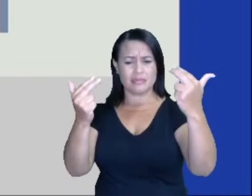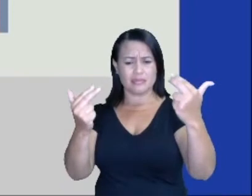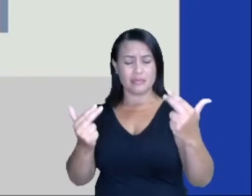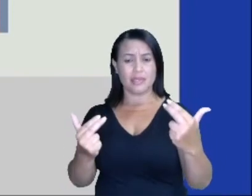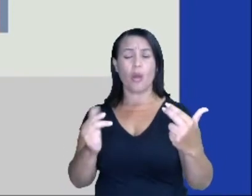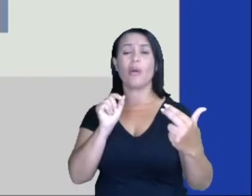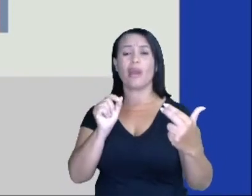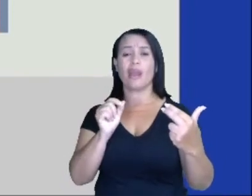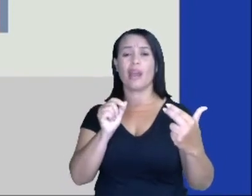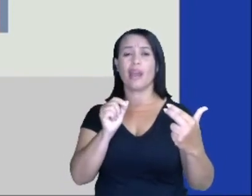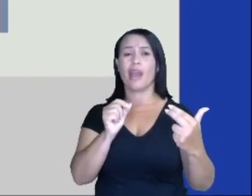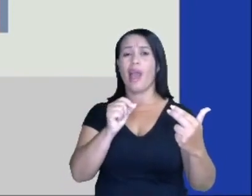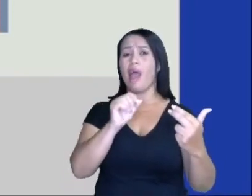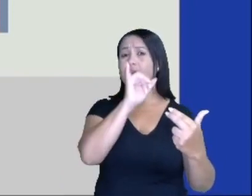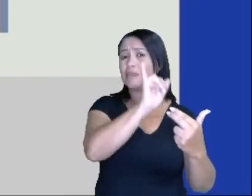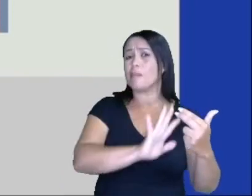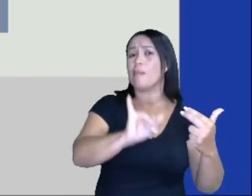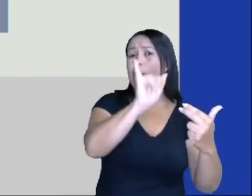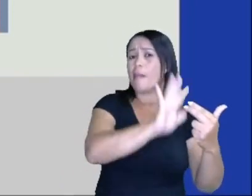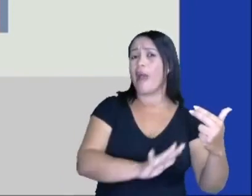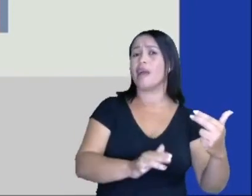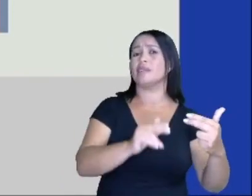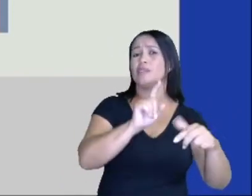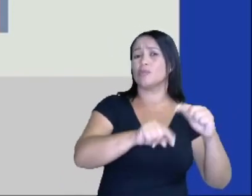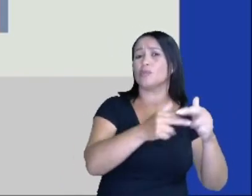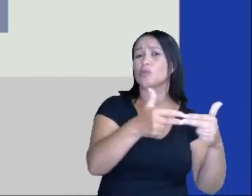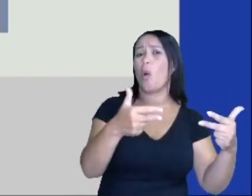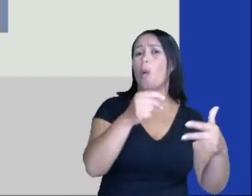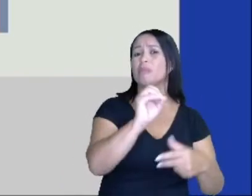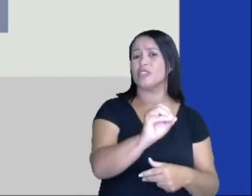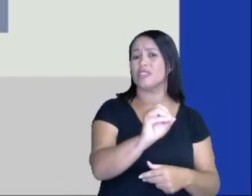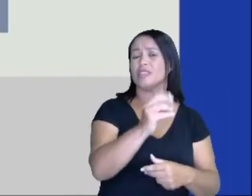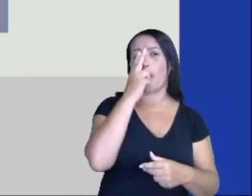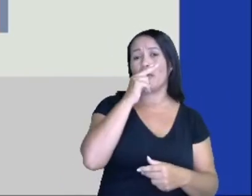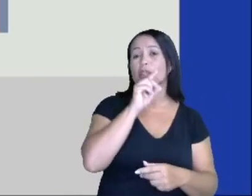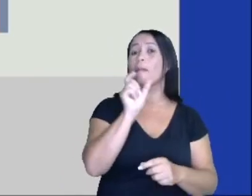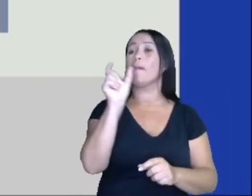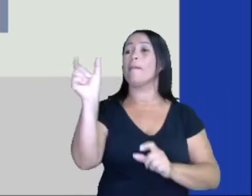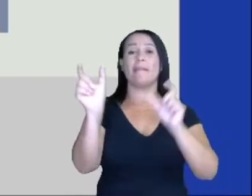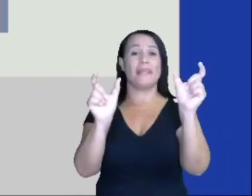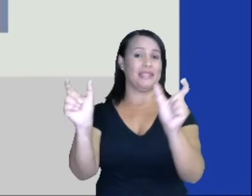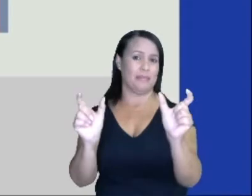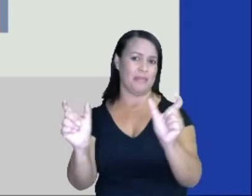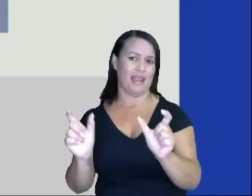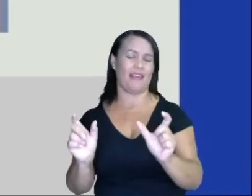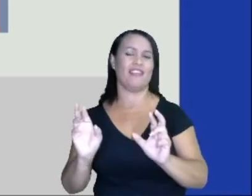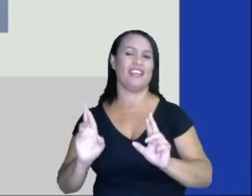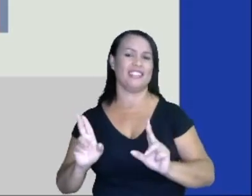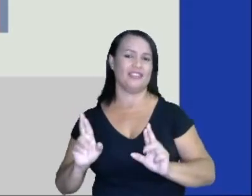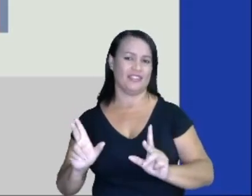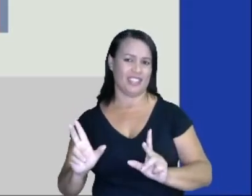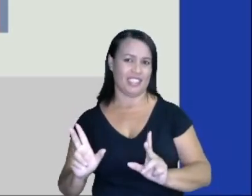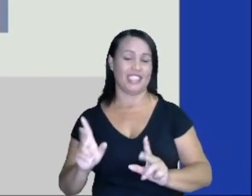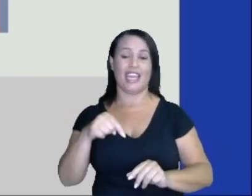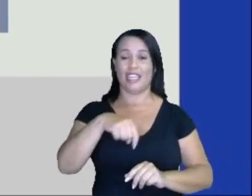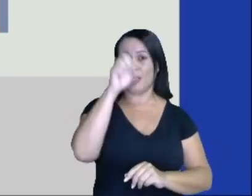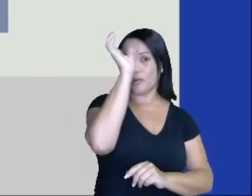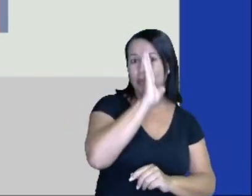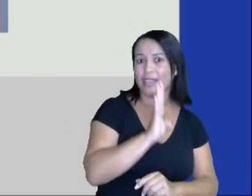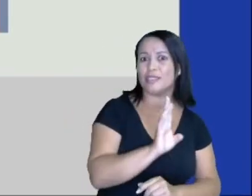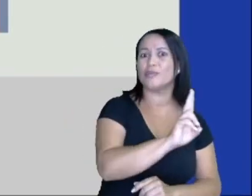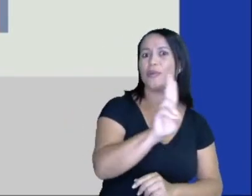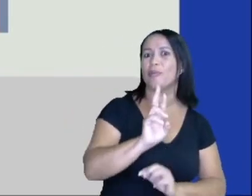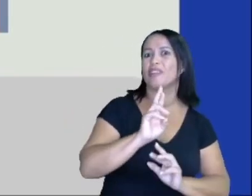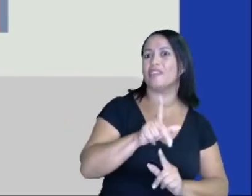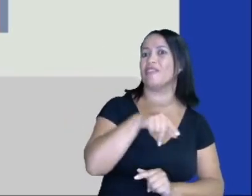língua portuguesa. Mas quando você está no Brasil, essas palavras recebem um nome. Quando está em